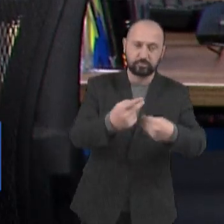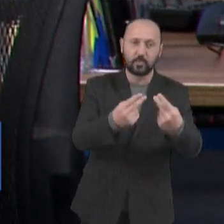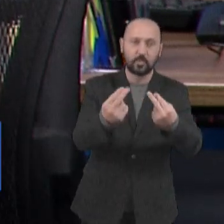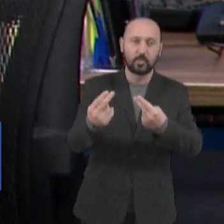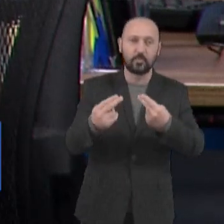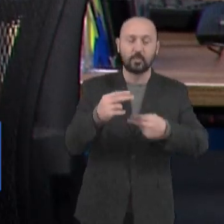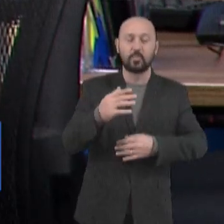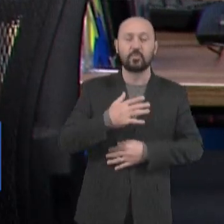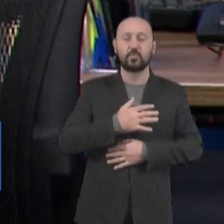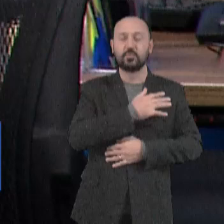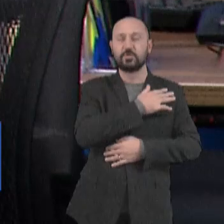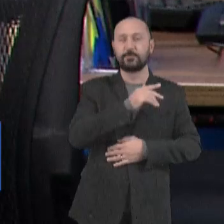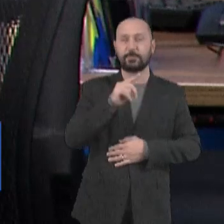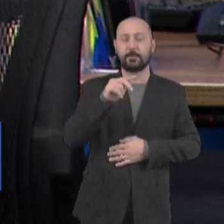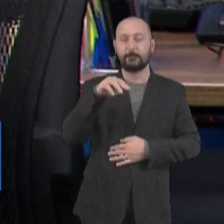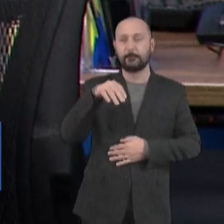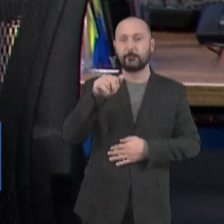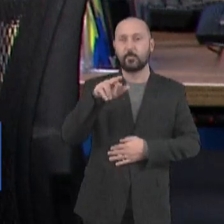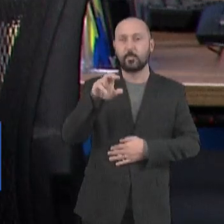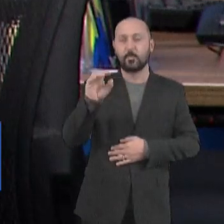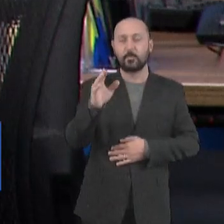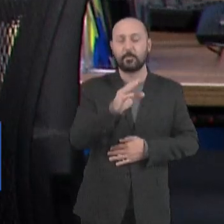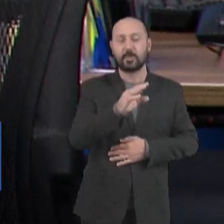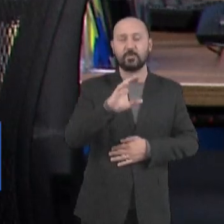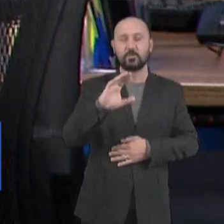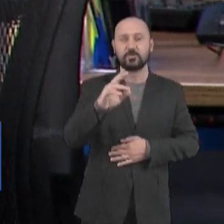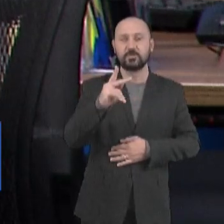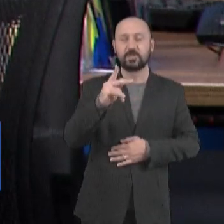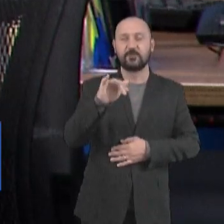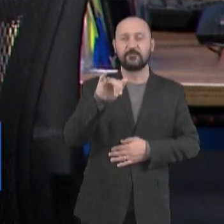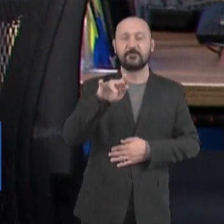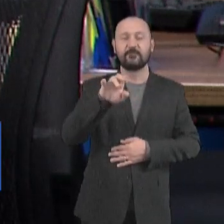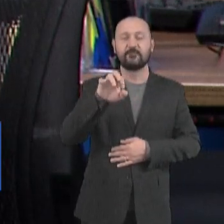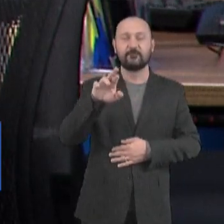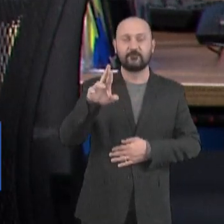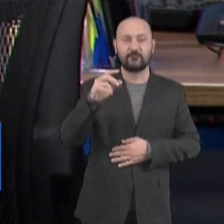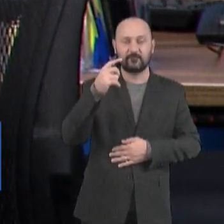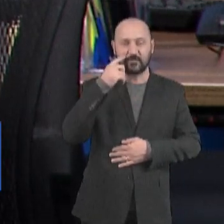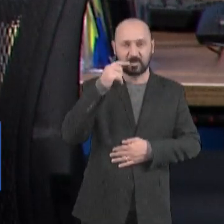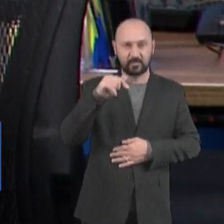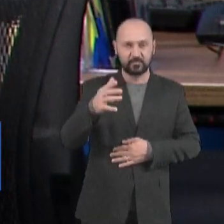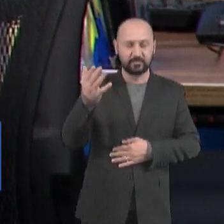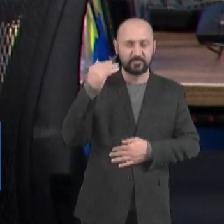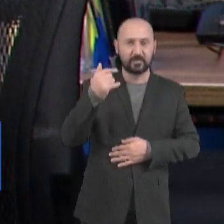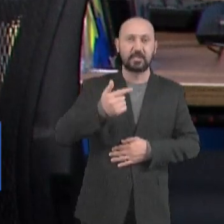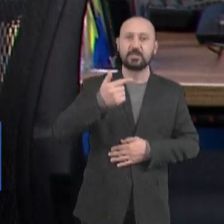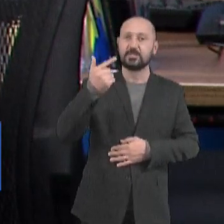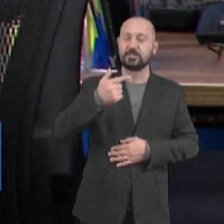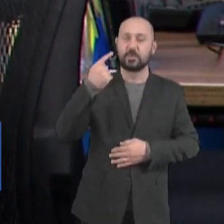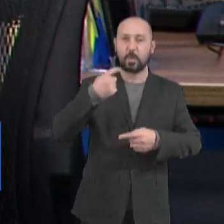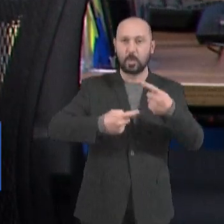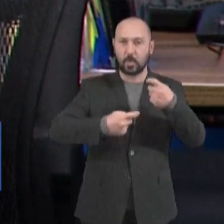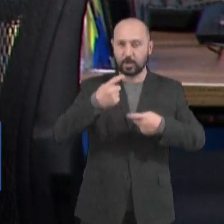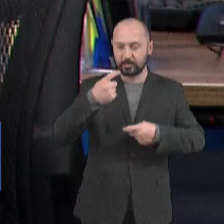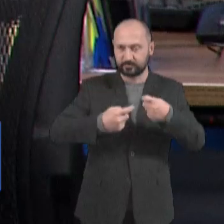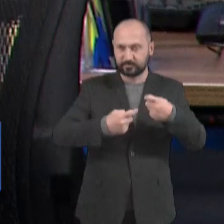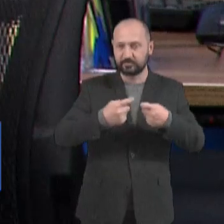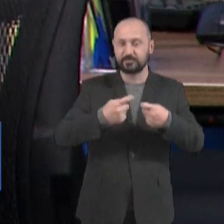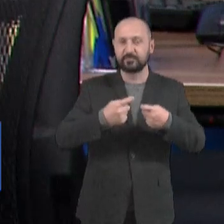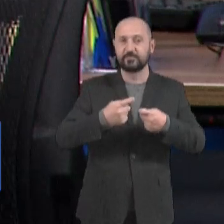como o general Mário Xavier, foi comandante da 9ª Região Militar na Segunda Guerra Mundial, foi